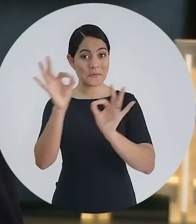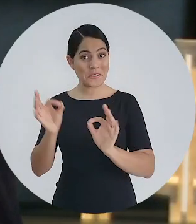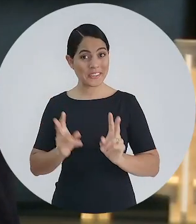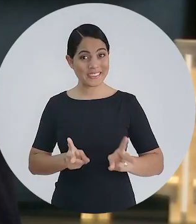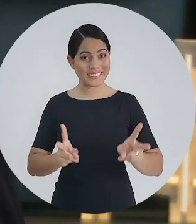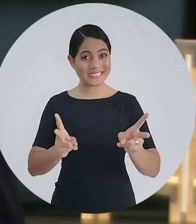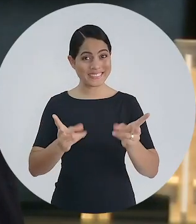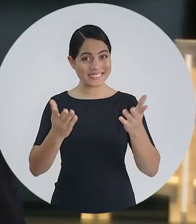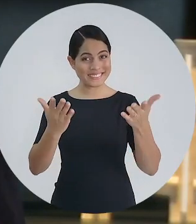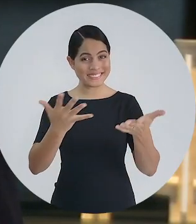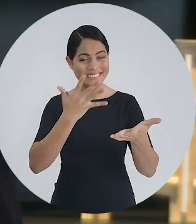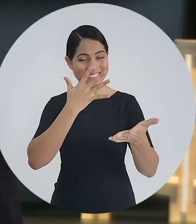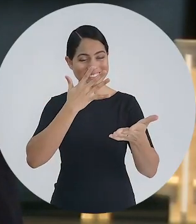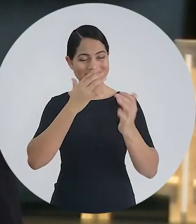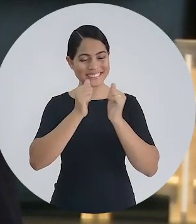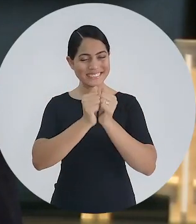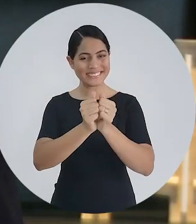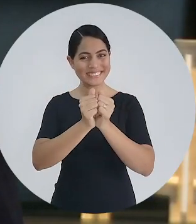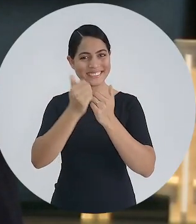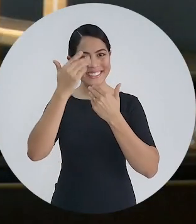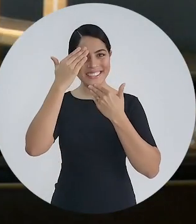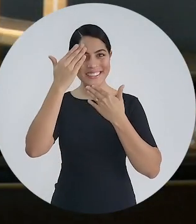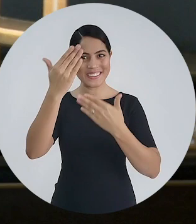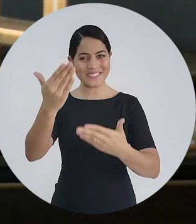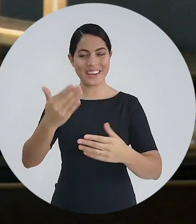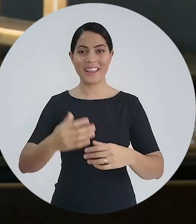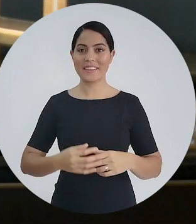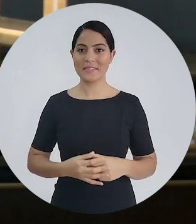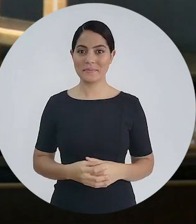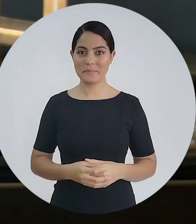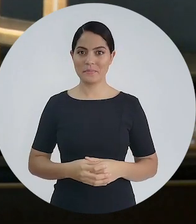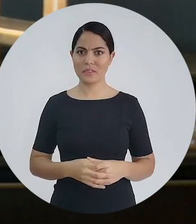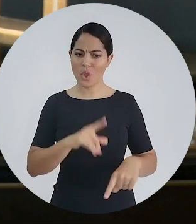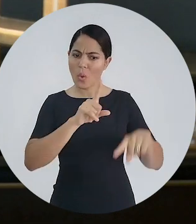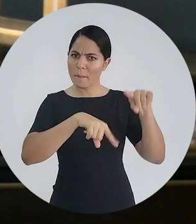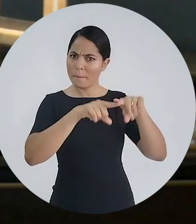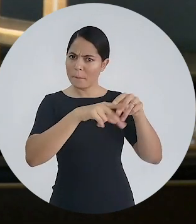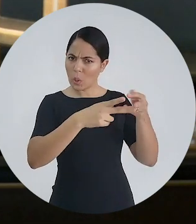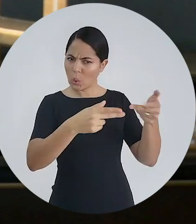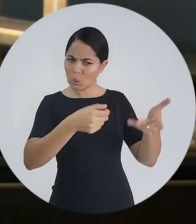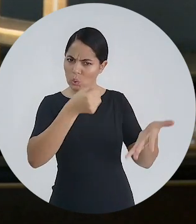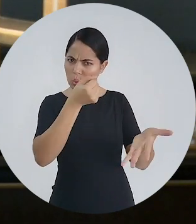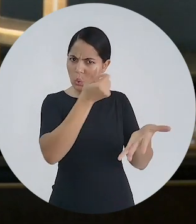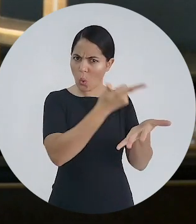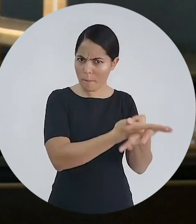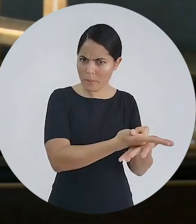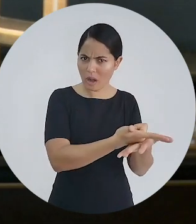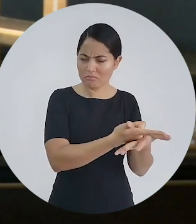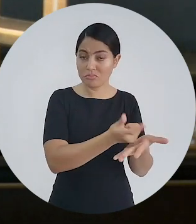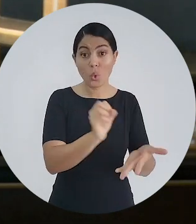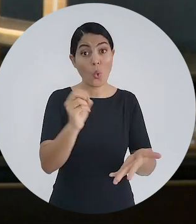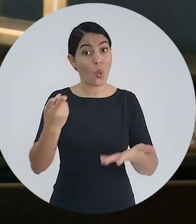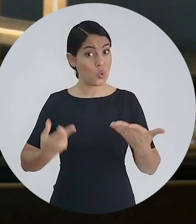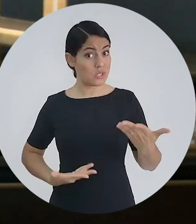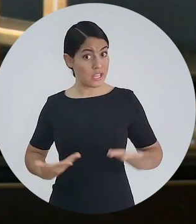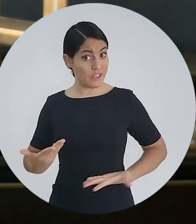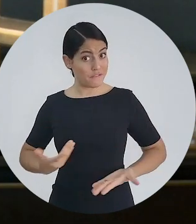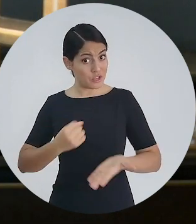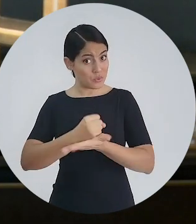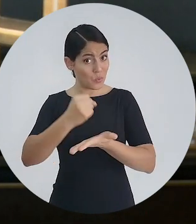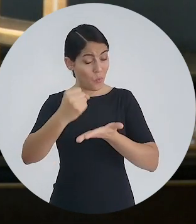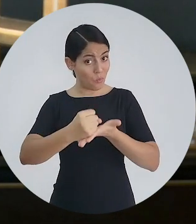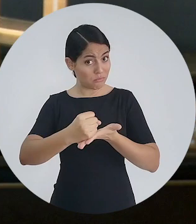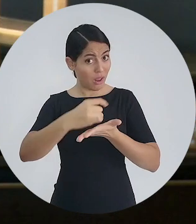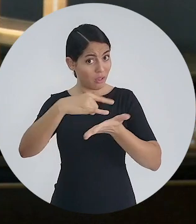Estamos de volta. Obrigado pela sua companhia. Ao comprar um produto ou contratar um serviço, é direito seu